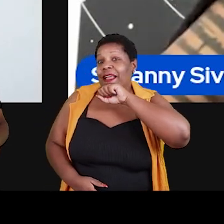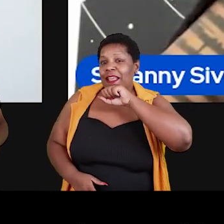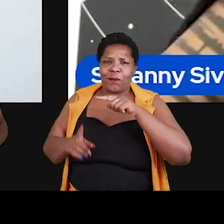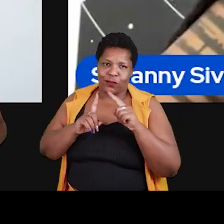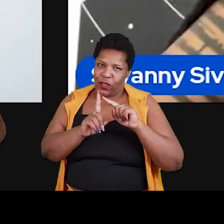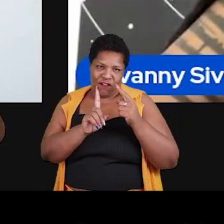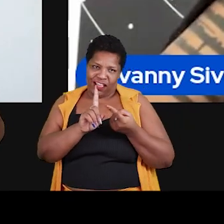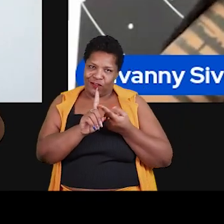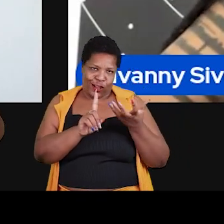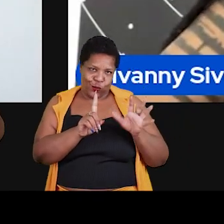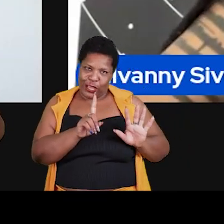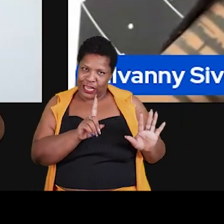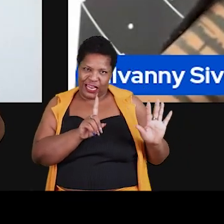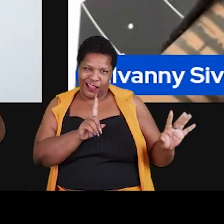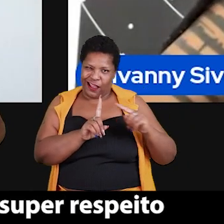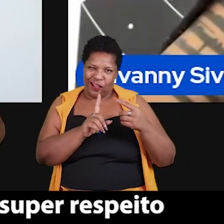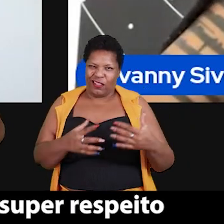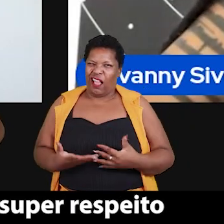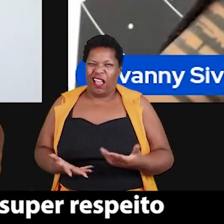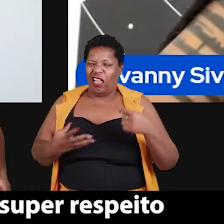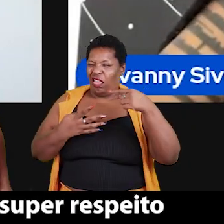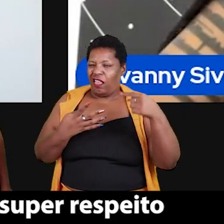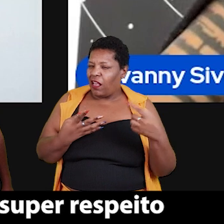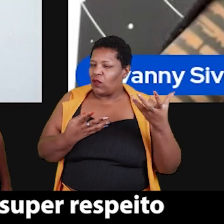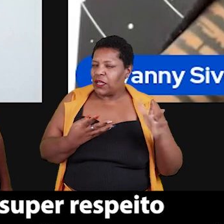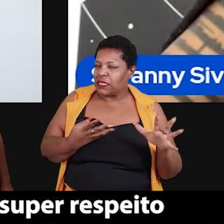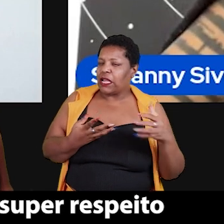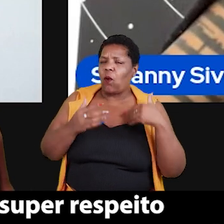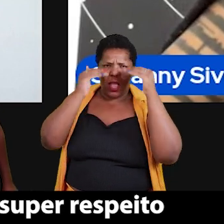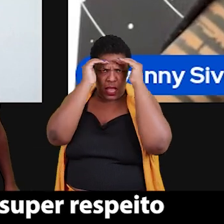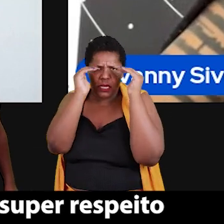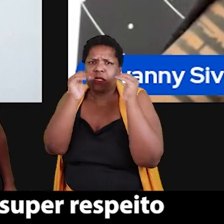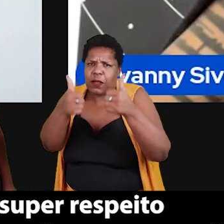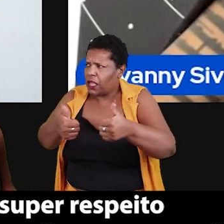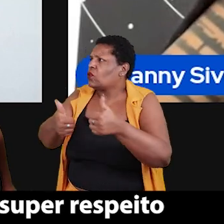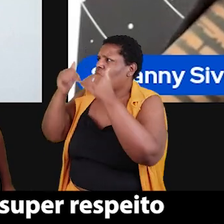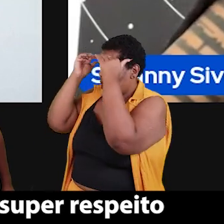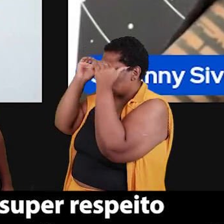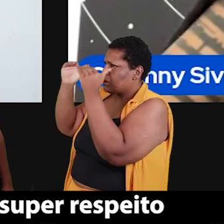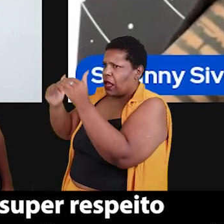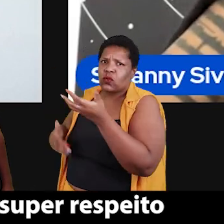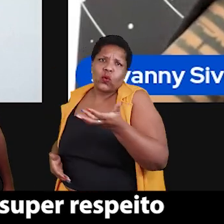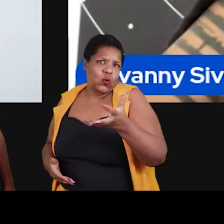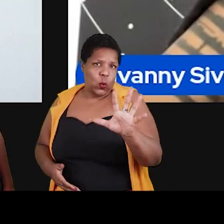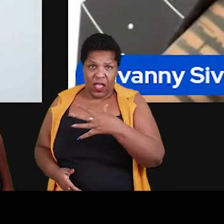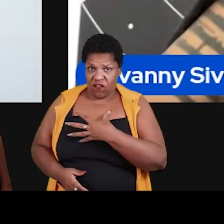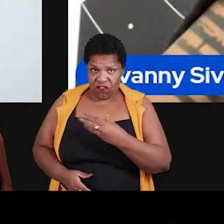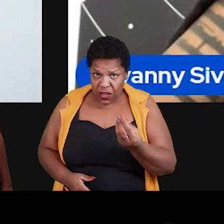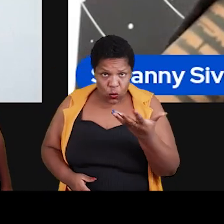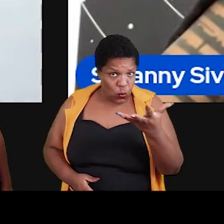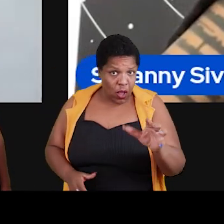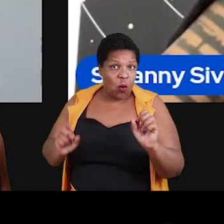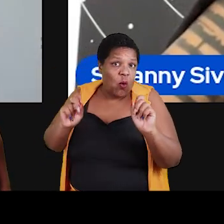engravidar. Por vários fatores. E eu super respeito as mulheres que não querem ter filhos,